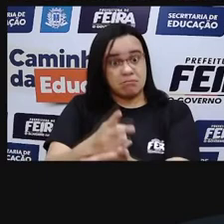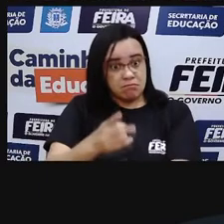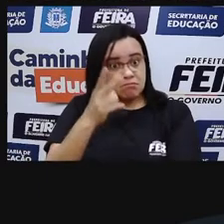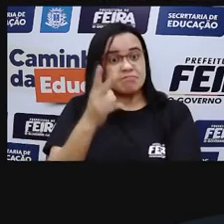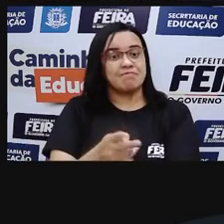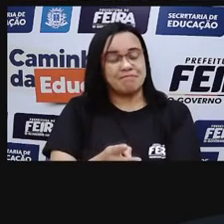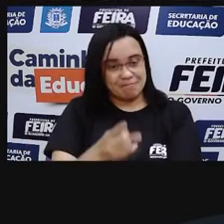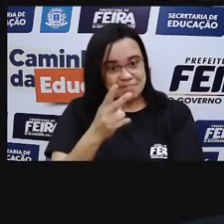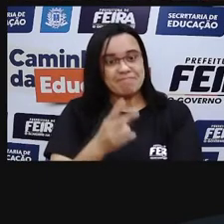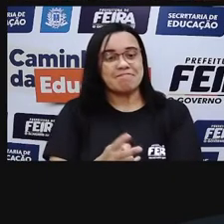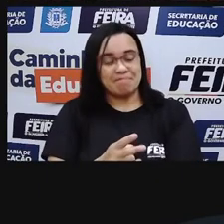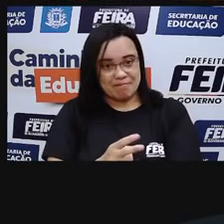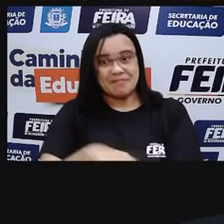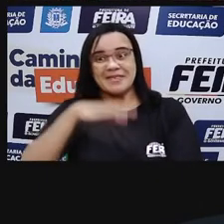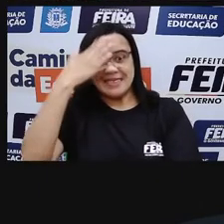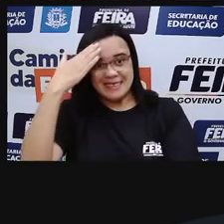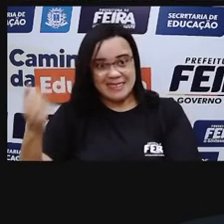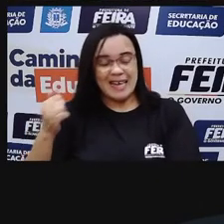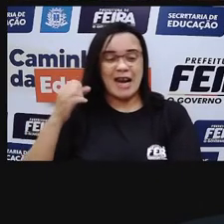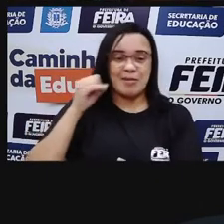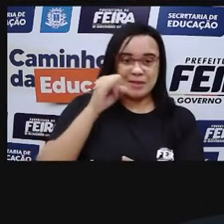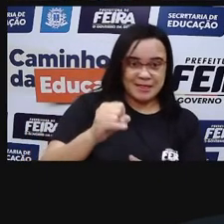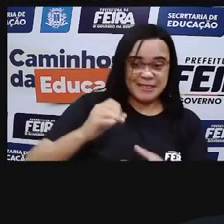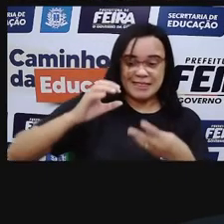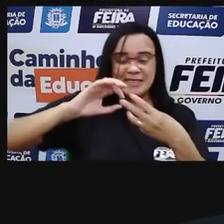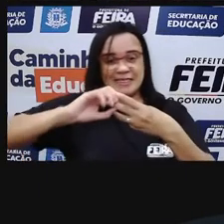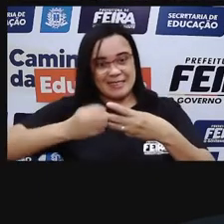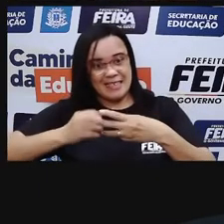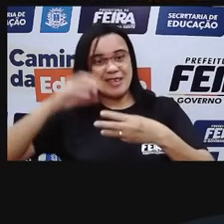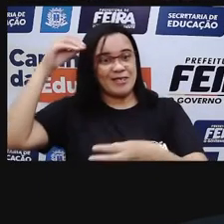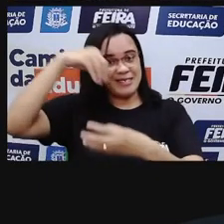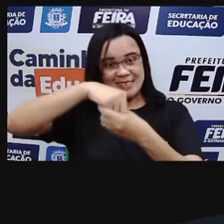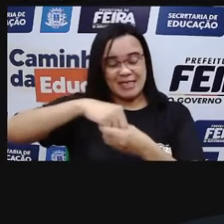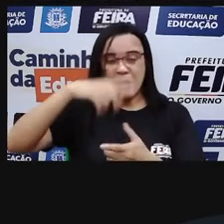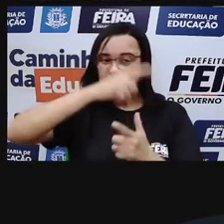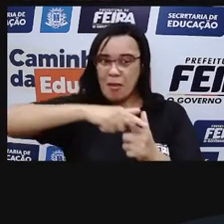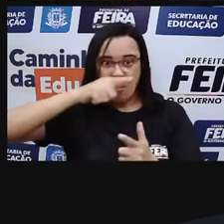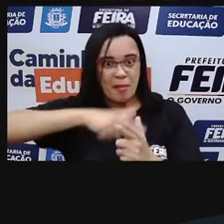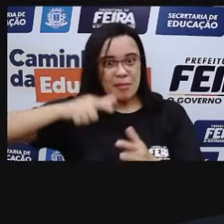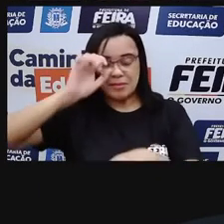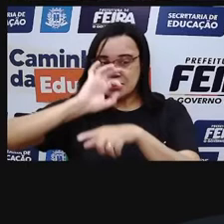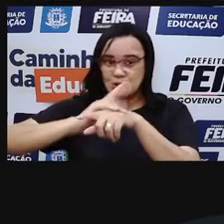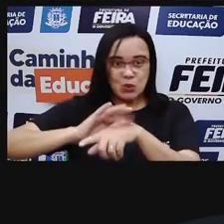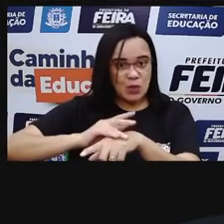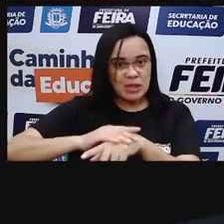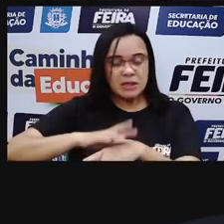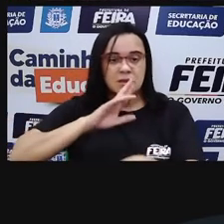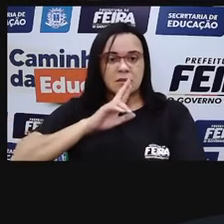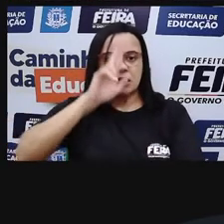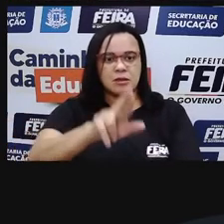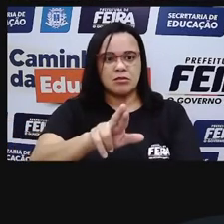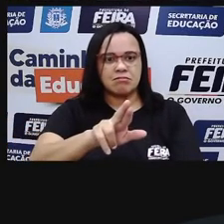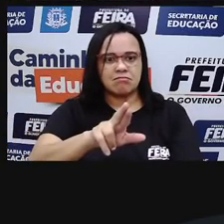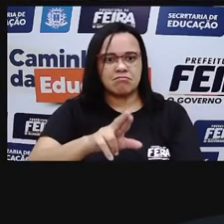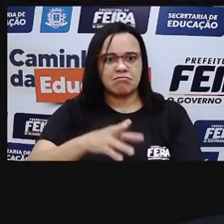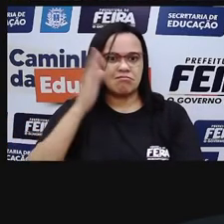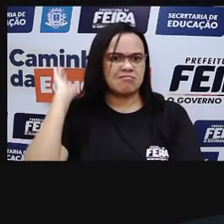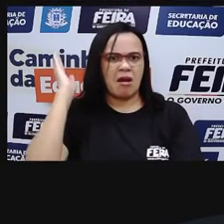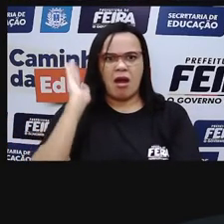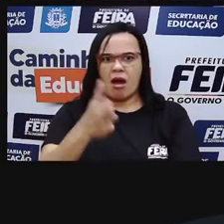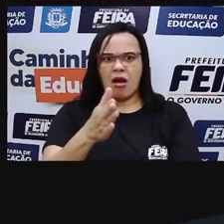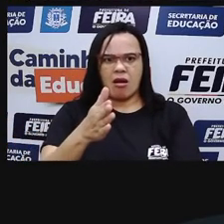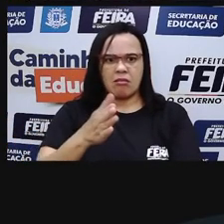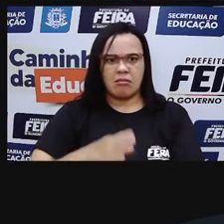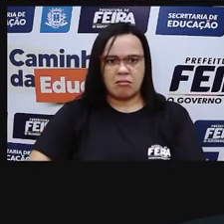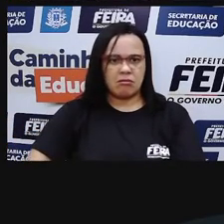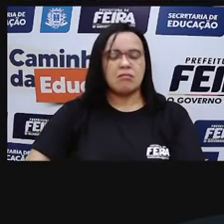uma doença. E aí, então, nosso corpo vai combater, vai dar uma resposta a esse vírus, ou a essa bactéria,